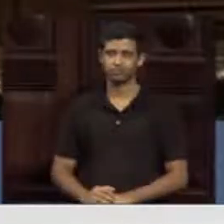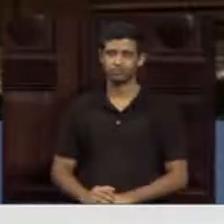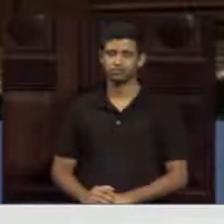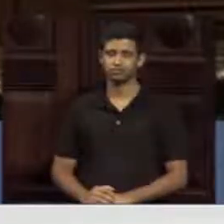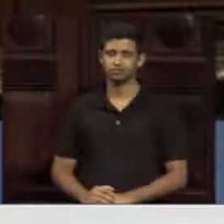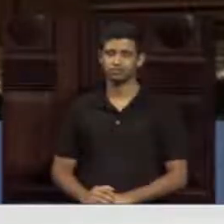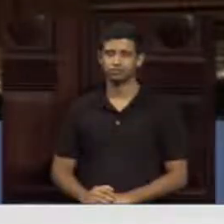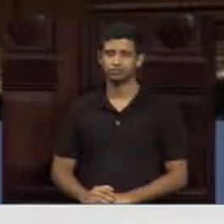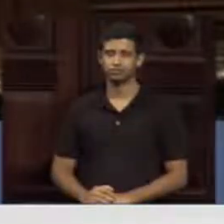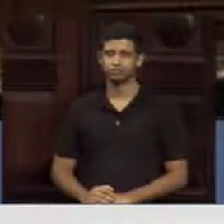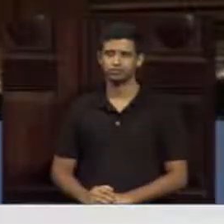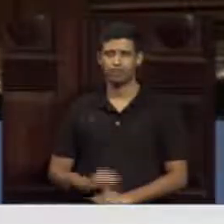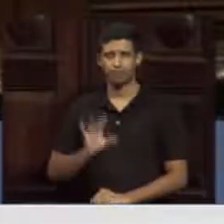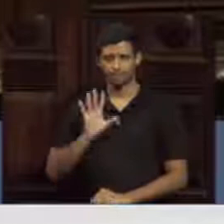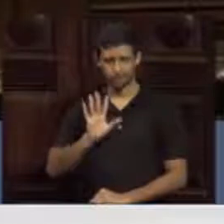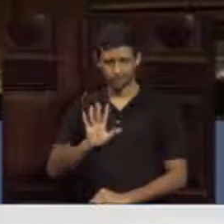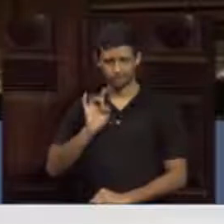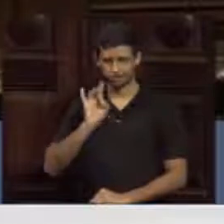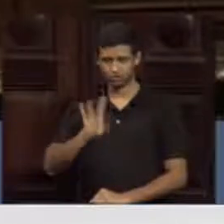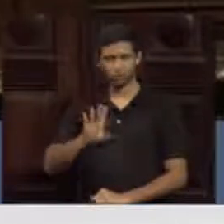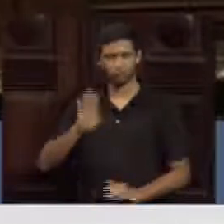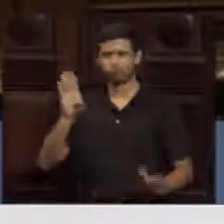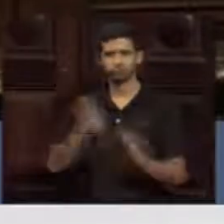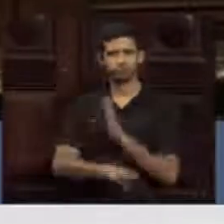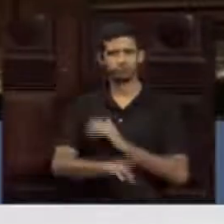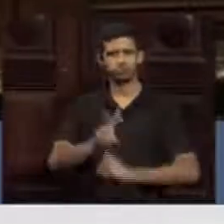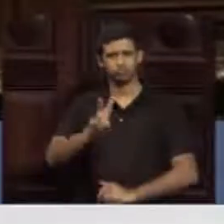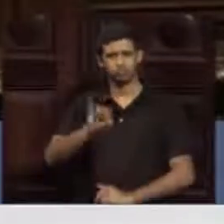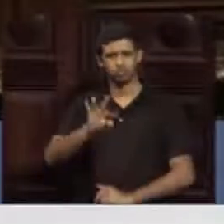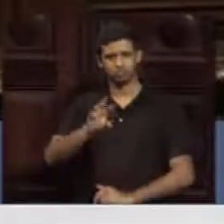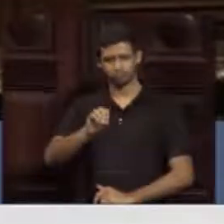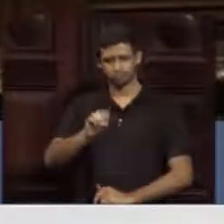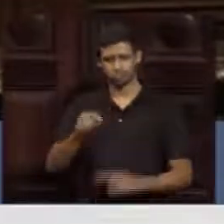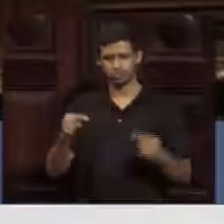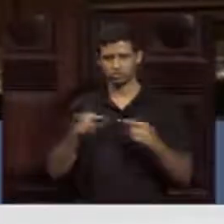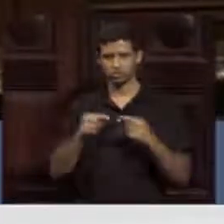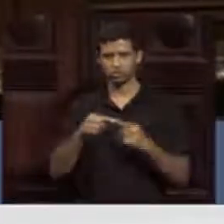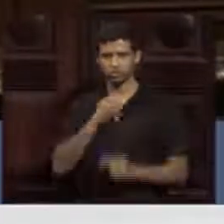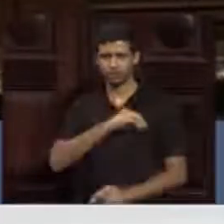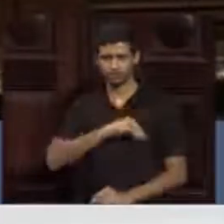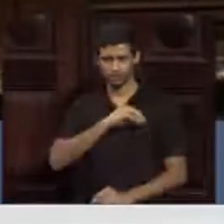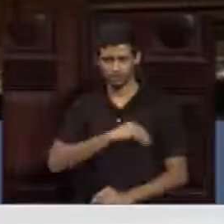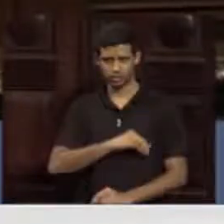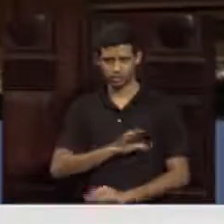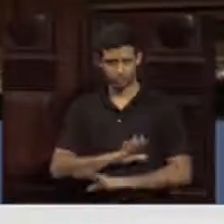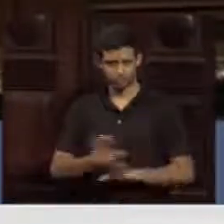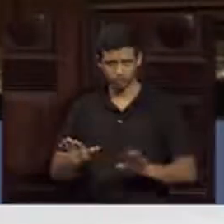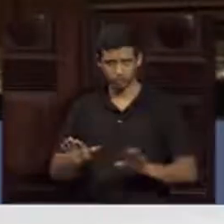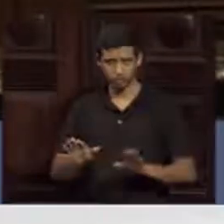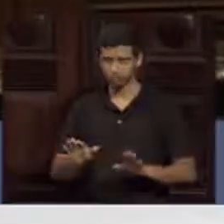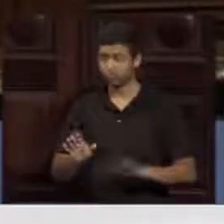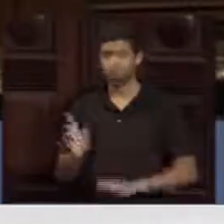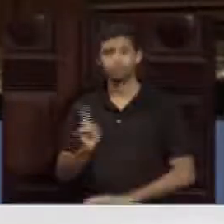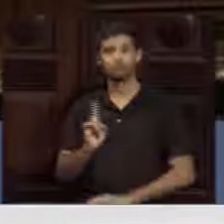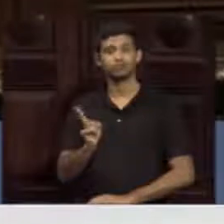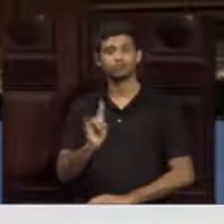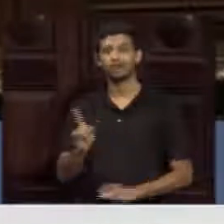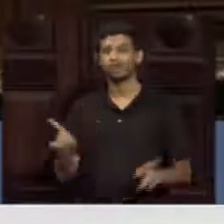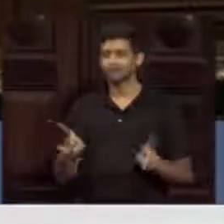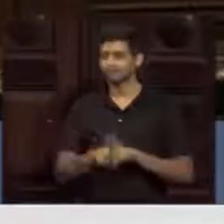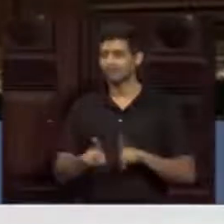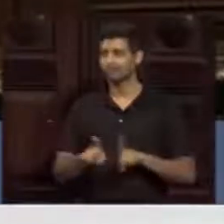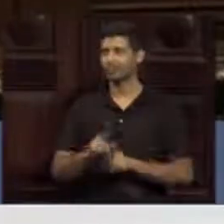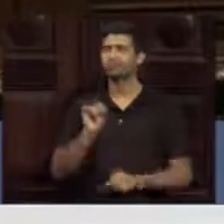só derrubamos o veto em relação ao seu piso regional, mas como